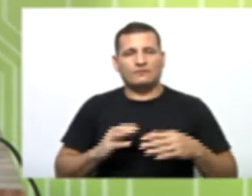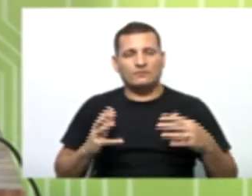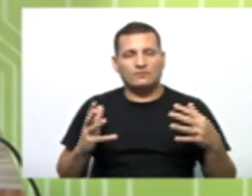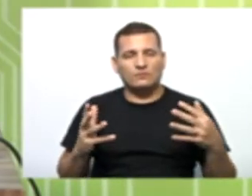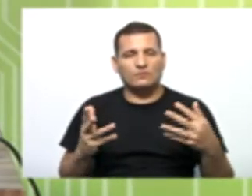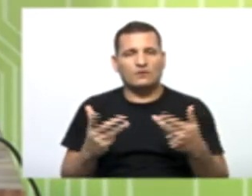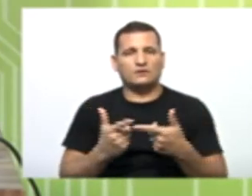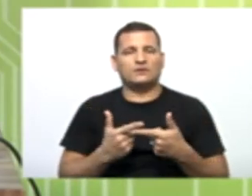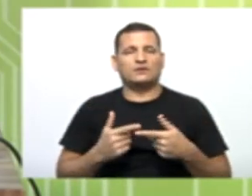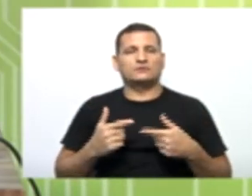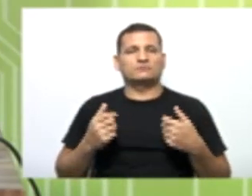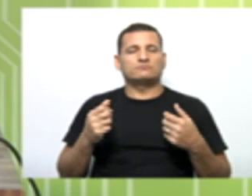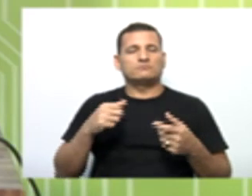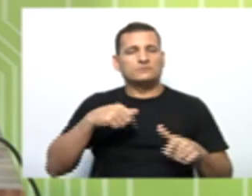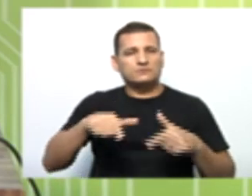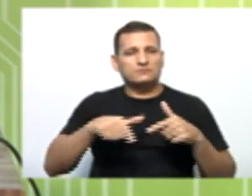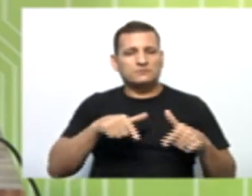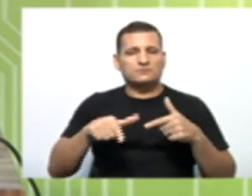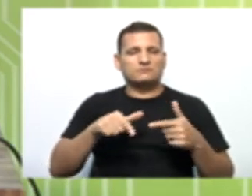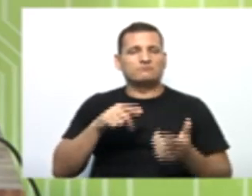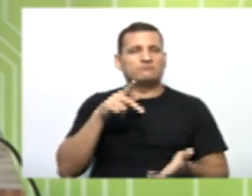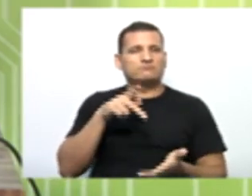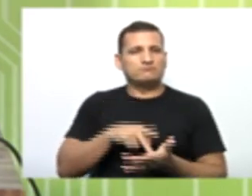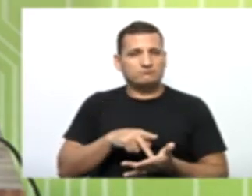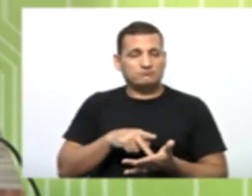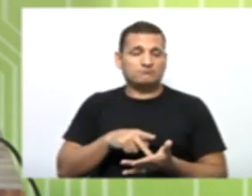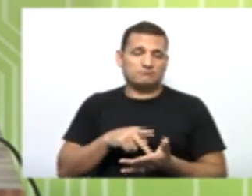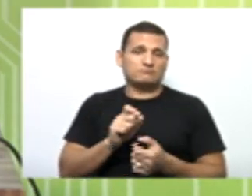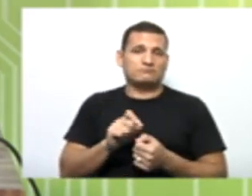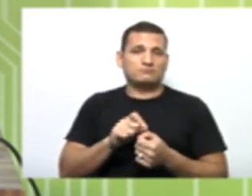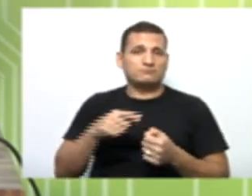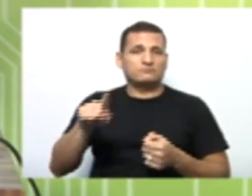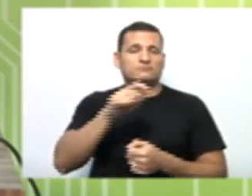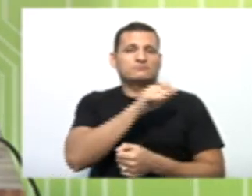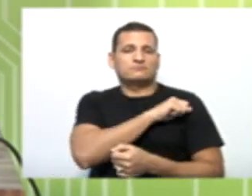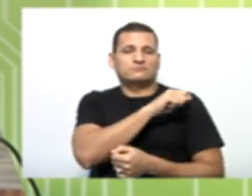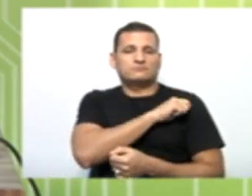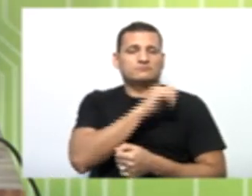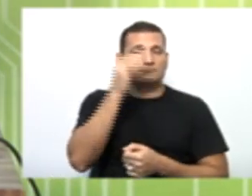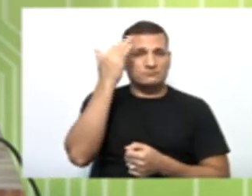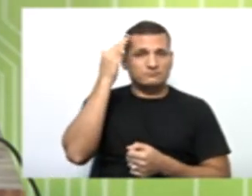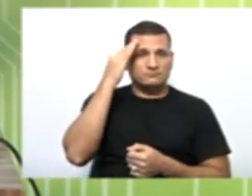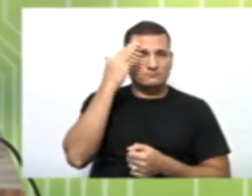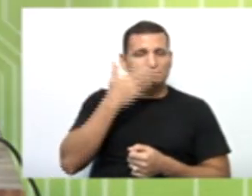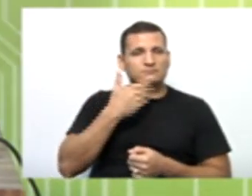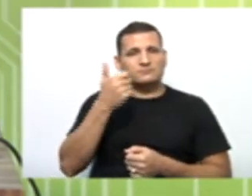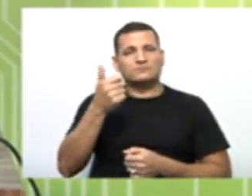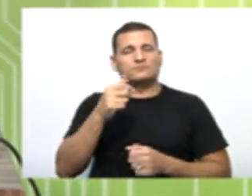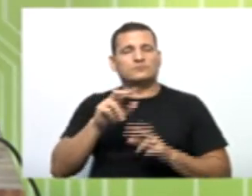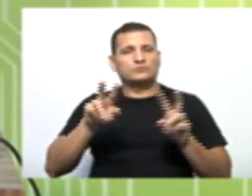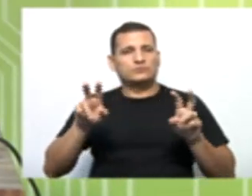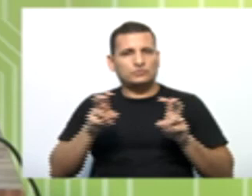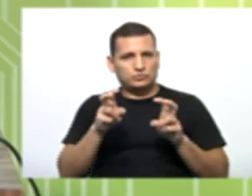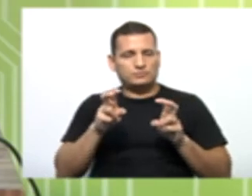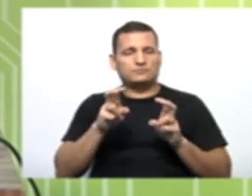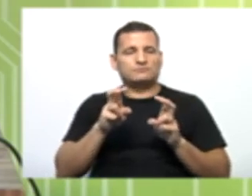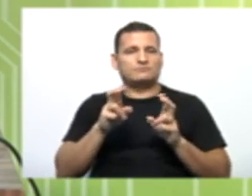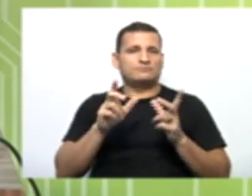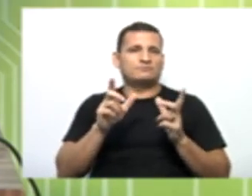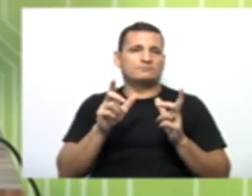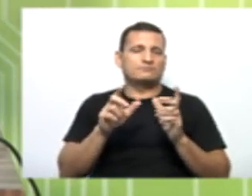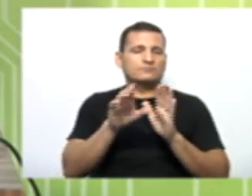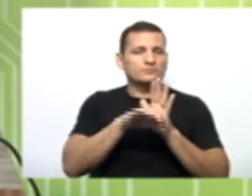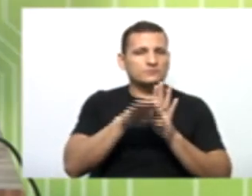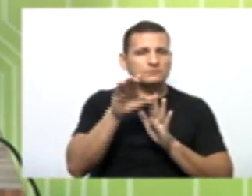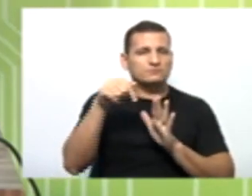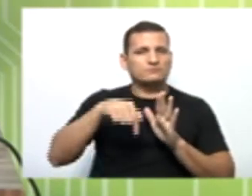proporcionam um trabalho que de fato possa fazer com que vocês, alunos, compreendam um pouco melhor sobre os termos que nós estamos trabalhando, sobre